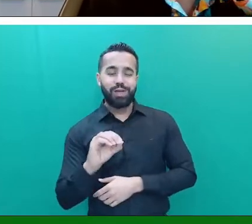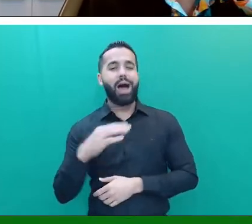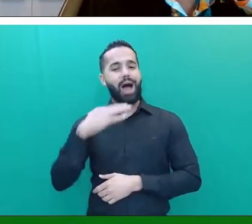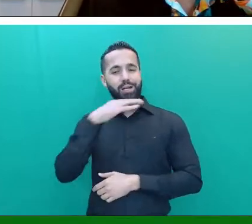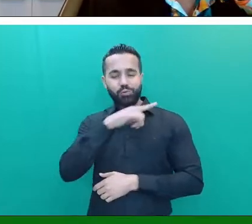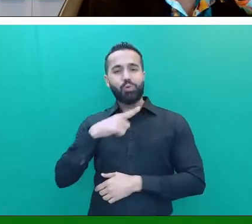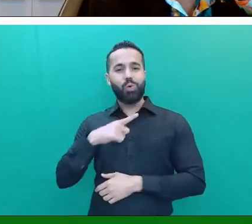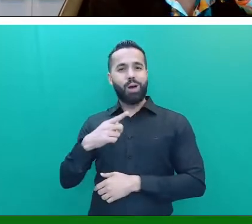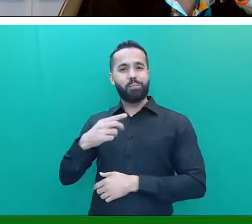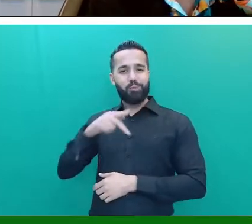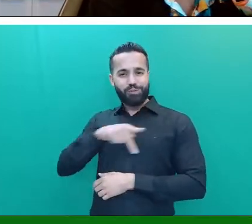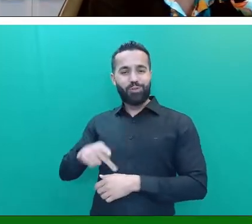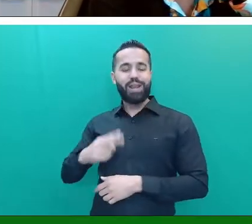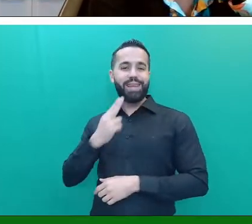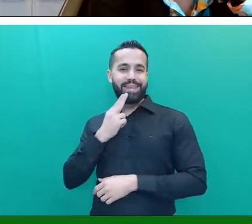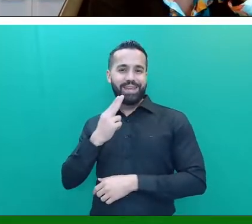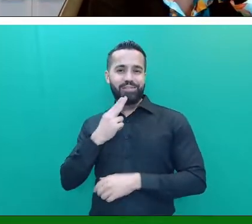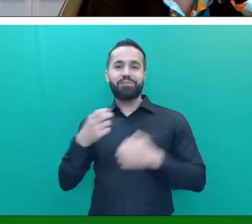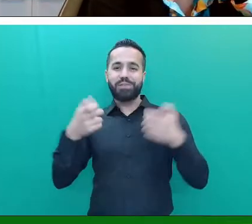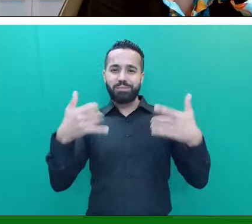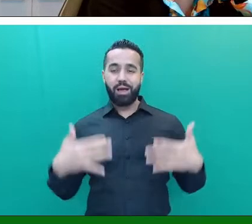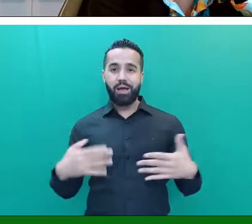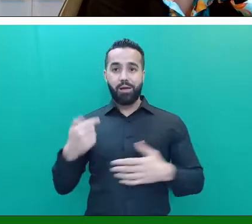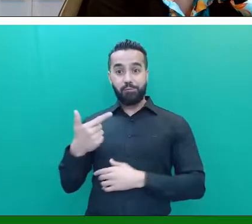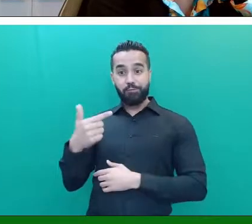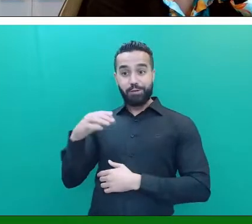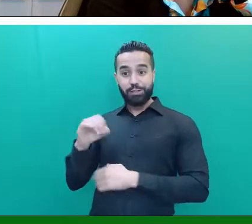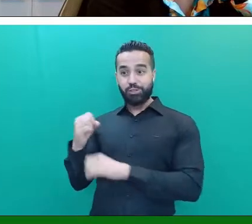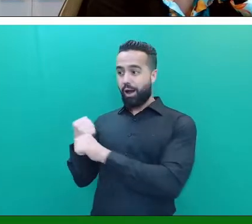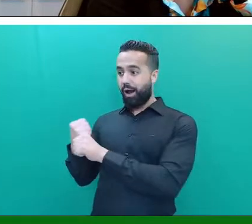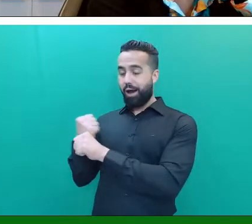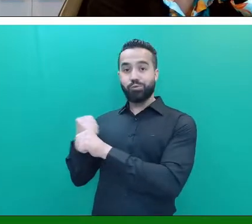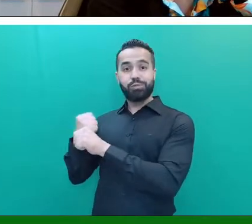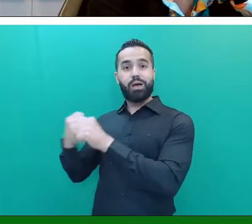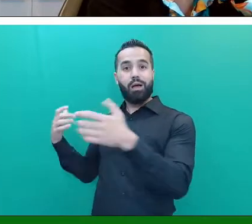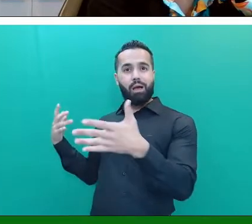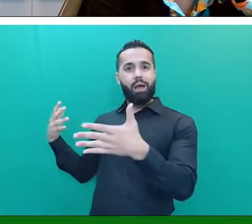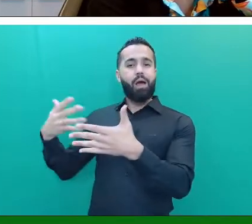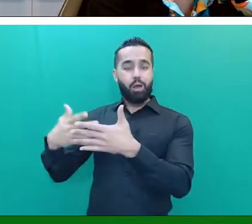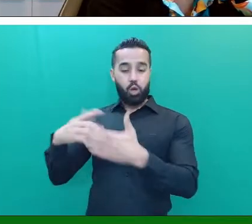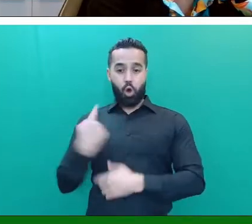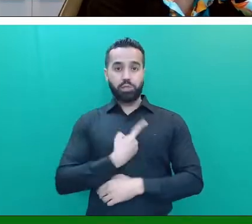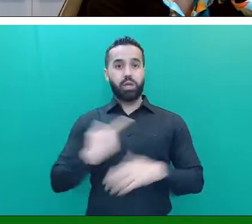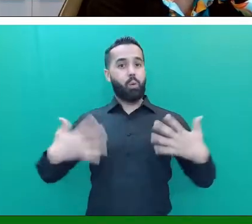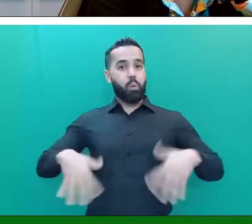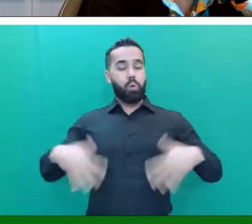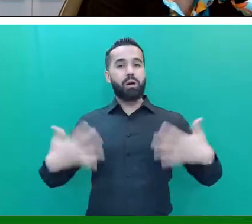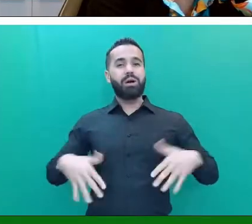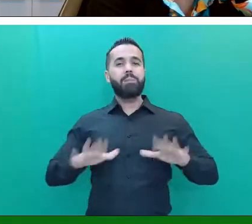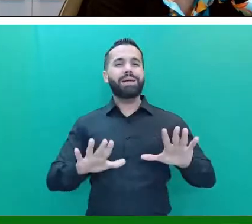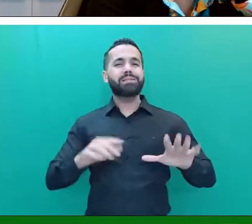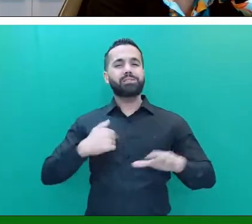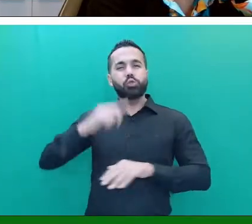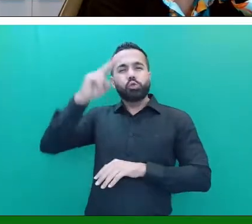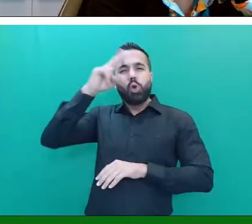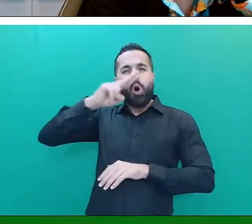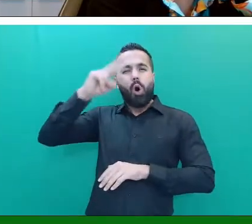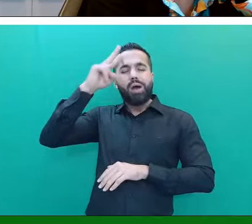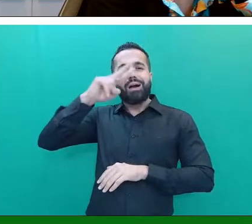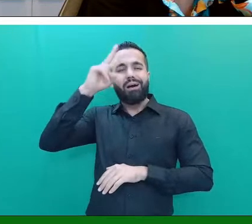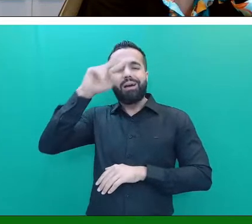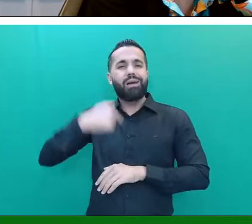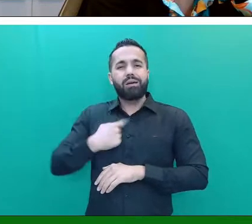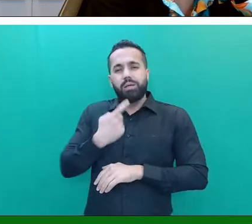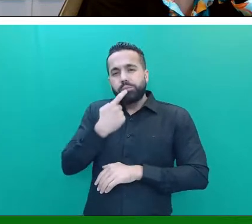anos, 30 anos, para nós é muitíssimo, mas para a história é quase nada, é ontem. Eu penso